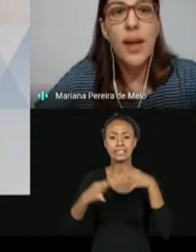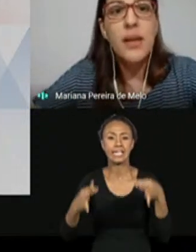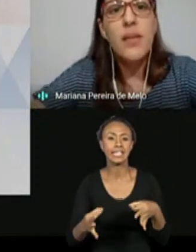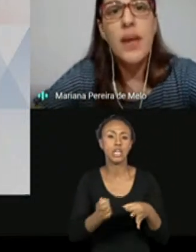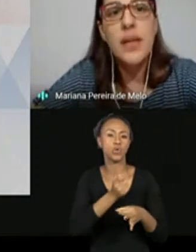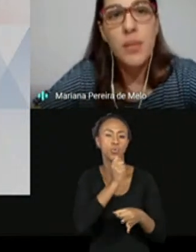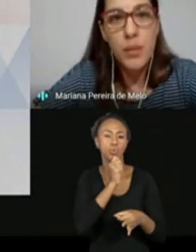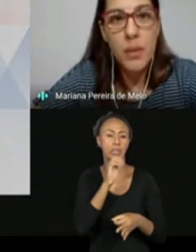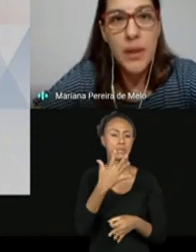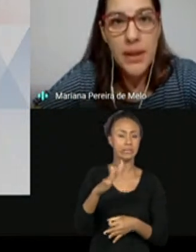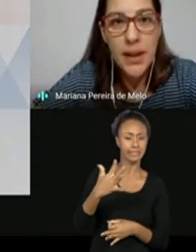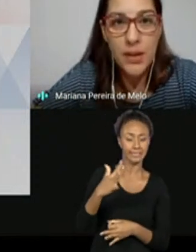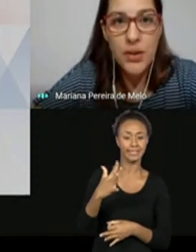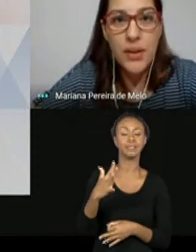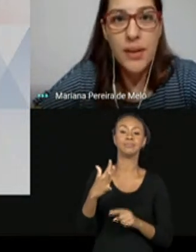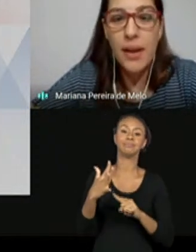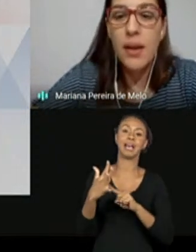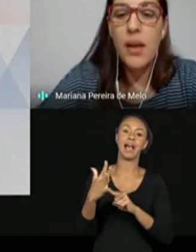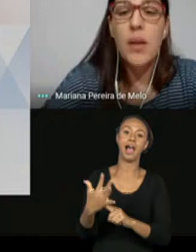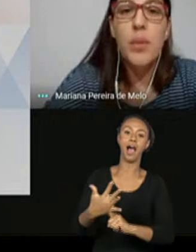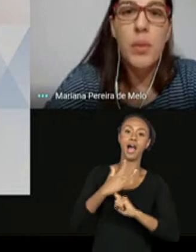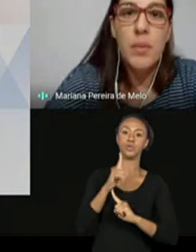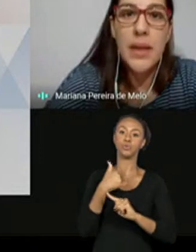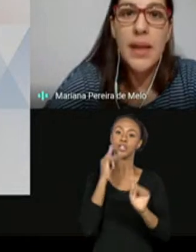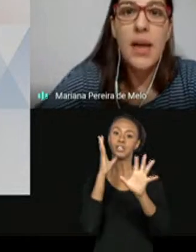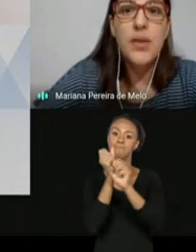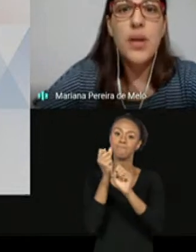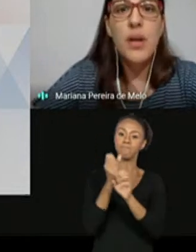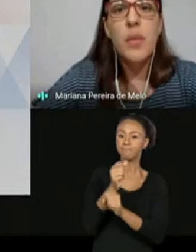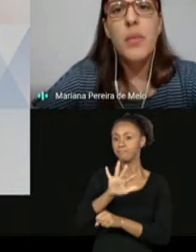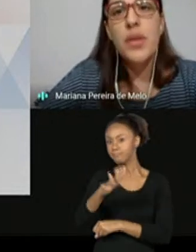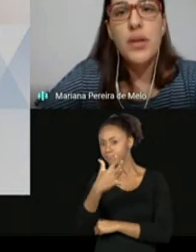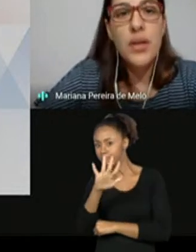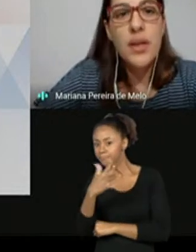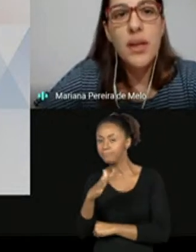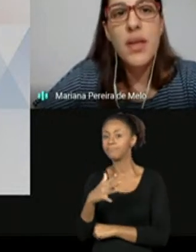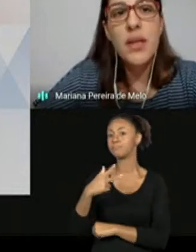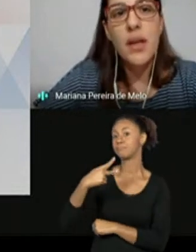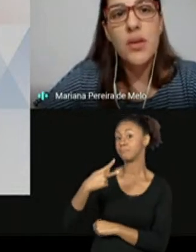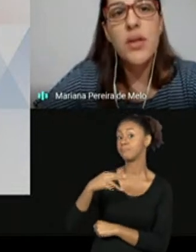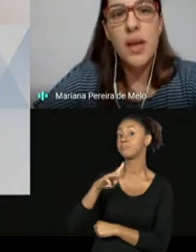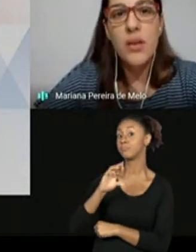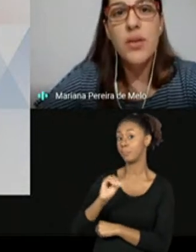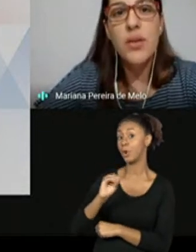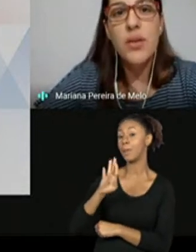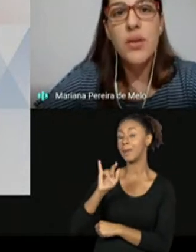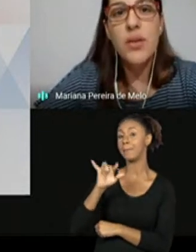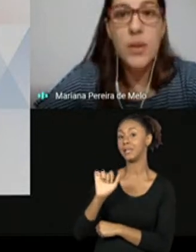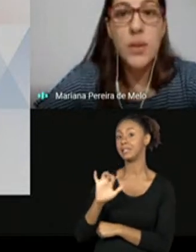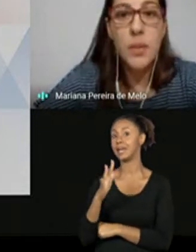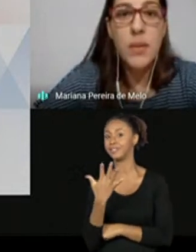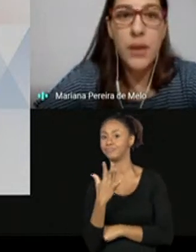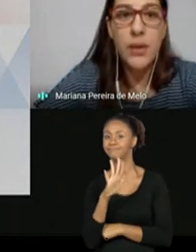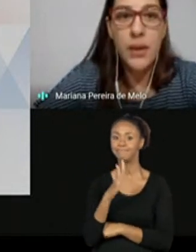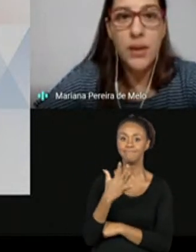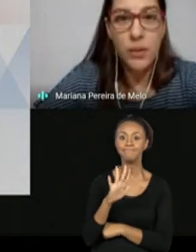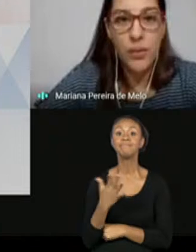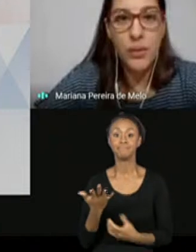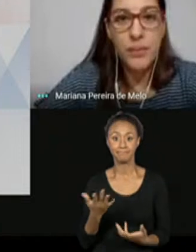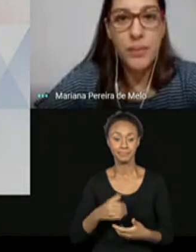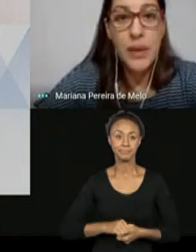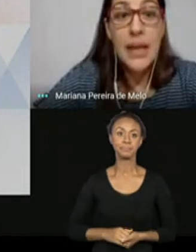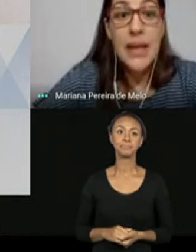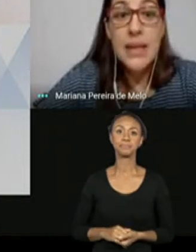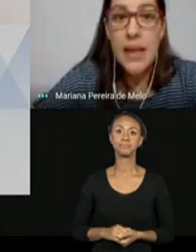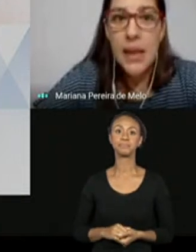mensura através da probabilidade, tá? Probabilidade é uma medida de incerteza associada aos resultados do experimento